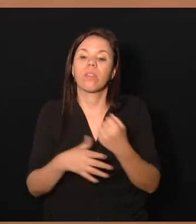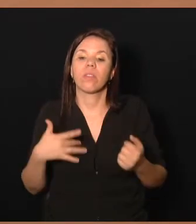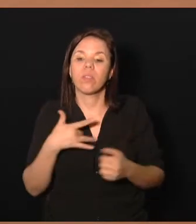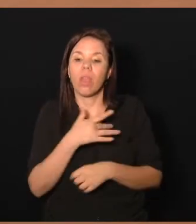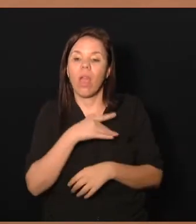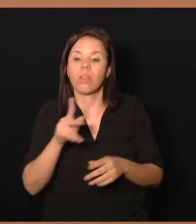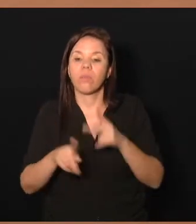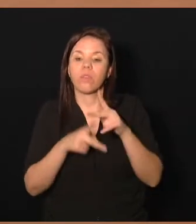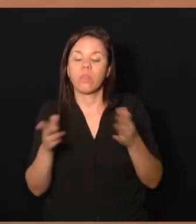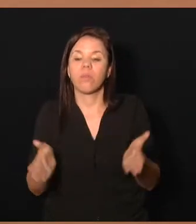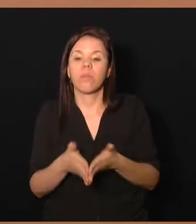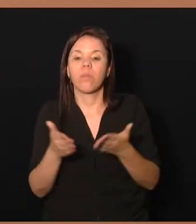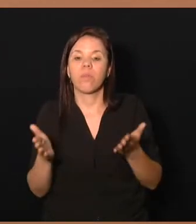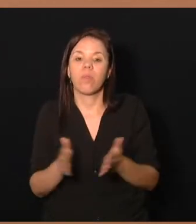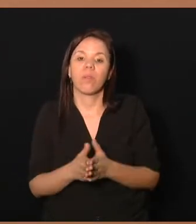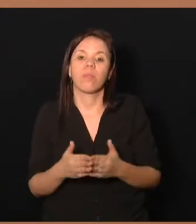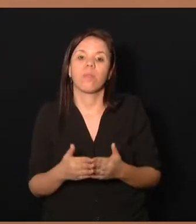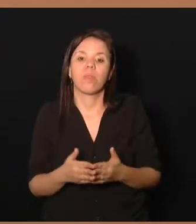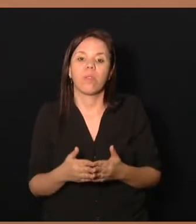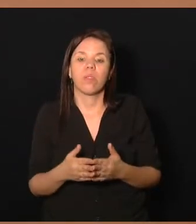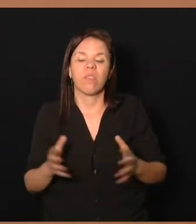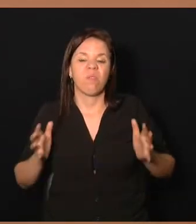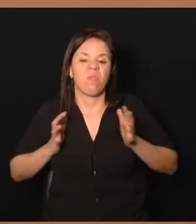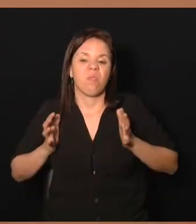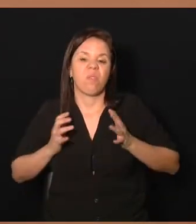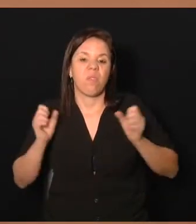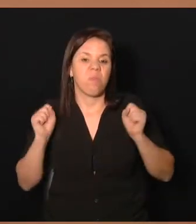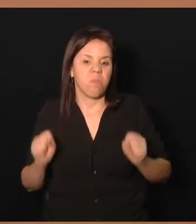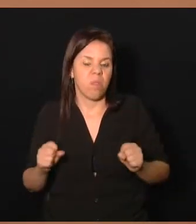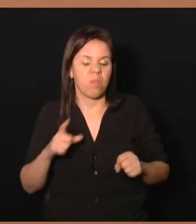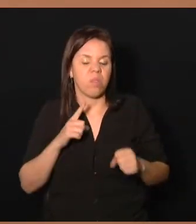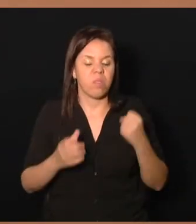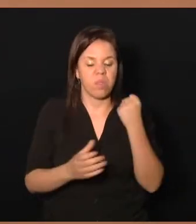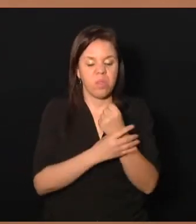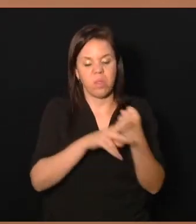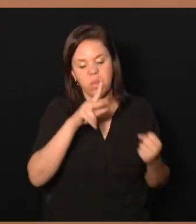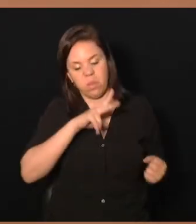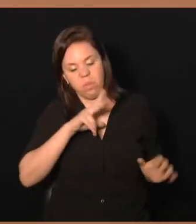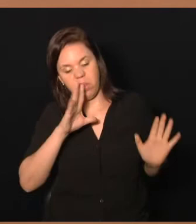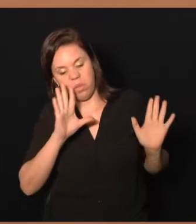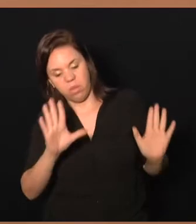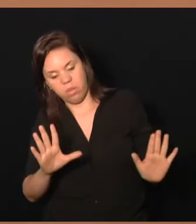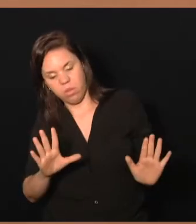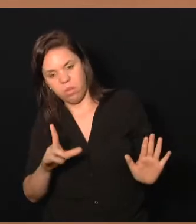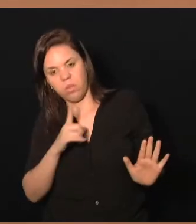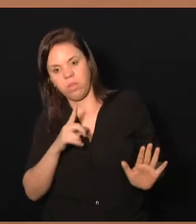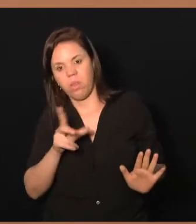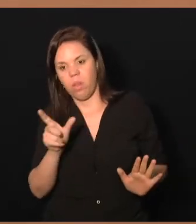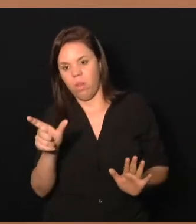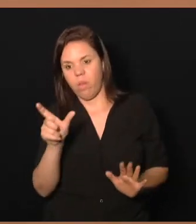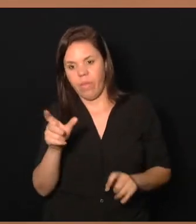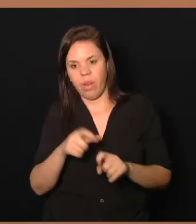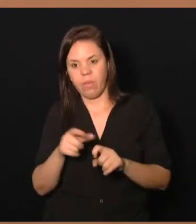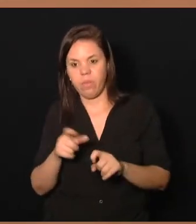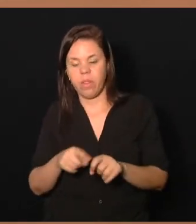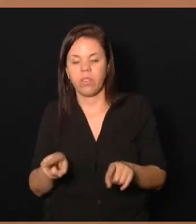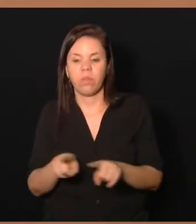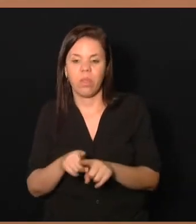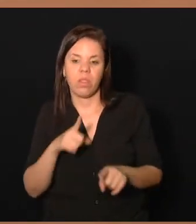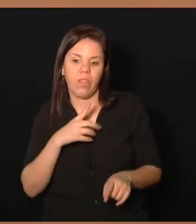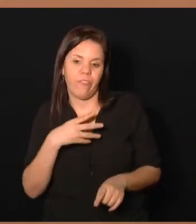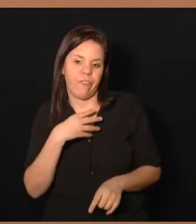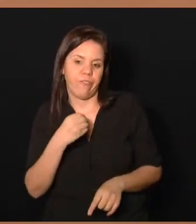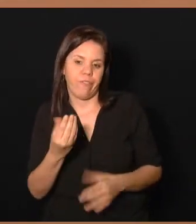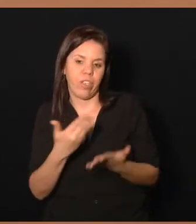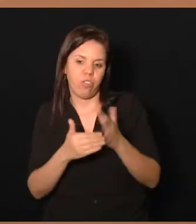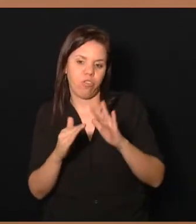os pobres. Porque o rico ele pode ter a sua segurança particular, ele pode ter seu convênio, pode ter o seu filho numa